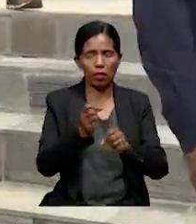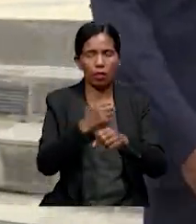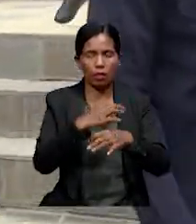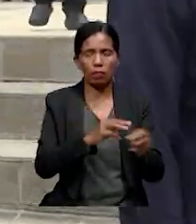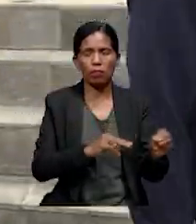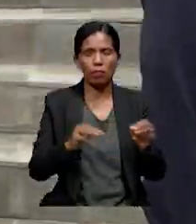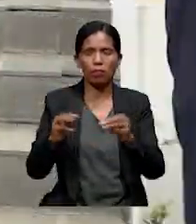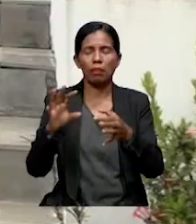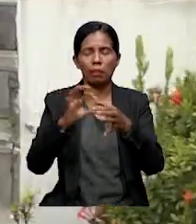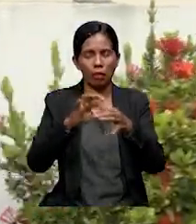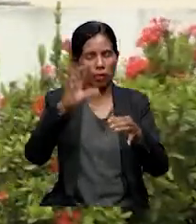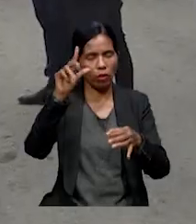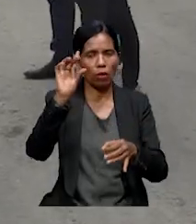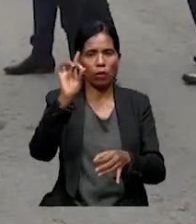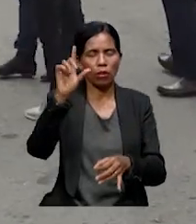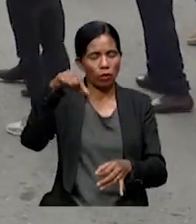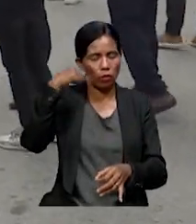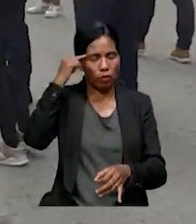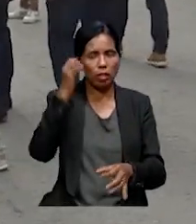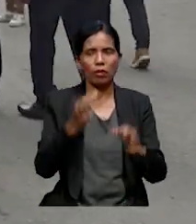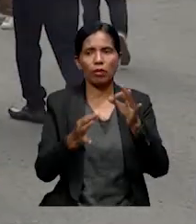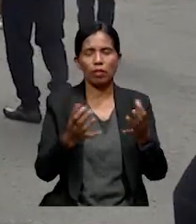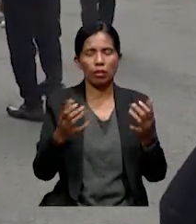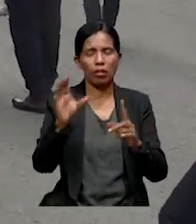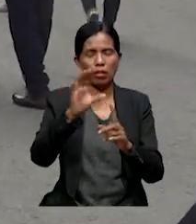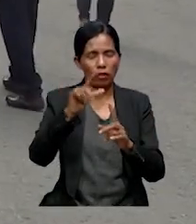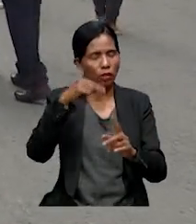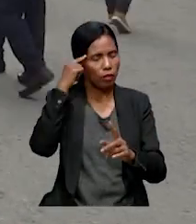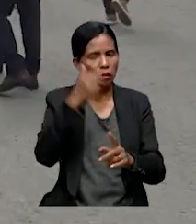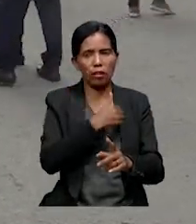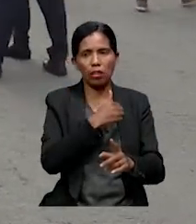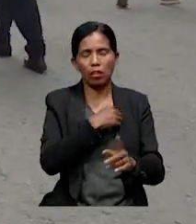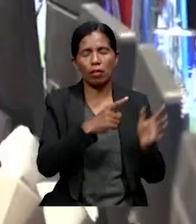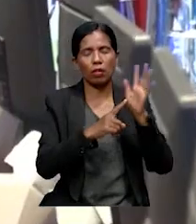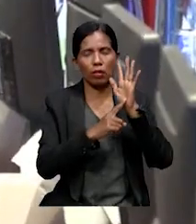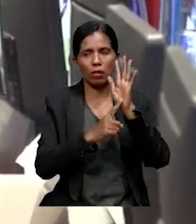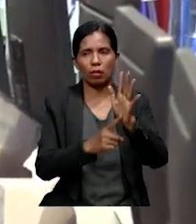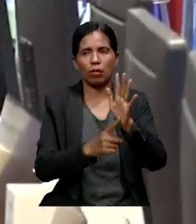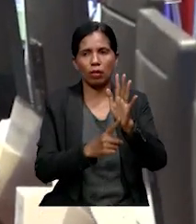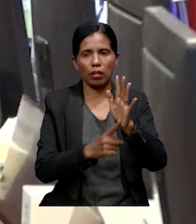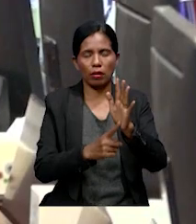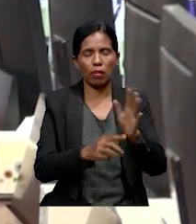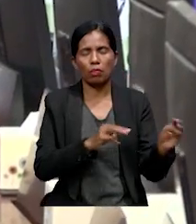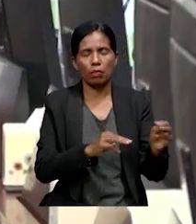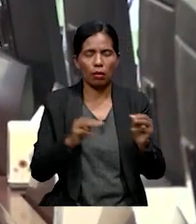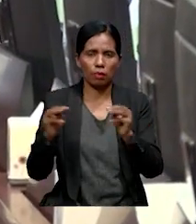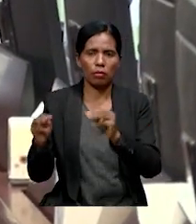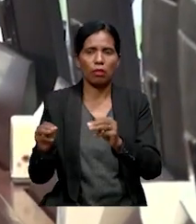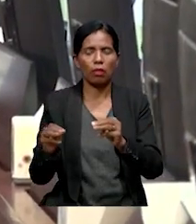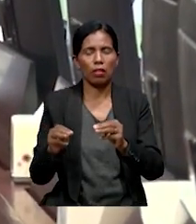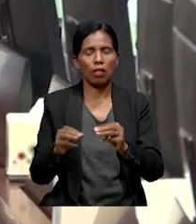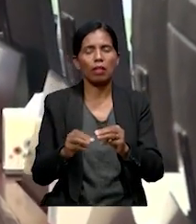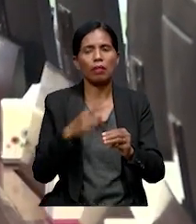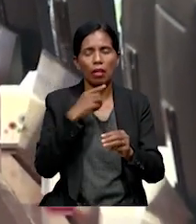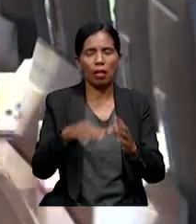ba membro oitavo governo mas que não né chefe governo se dá pronuncia a razão fundamental ba remodelação mas be